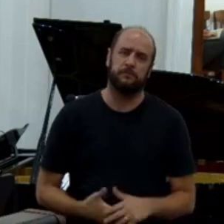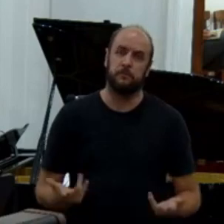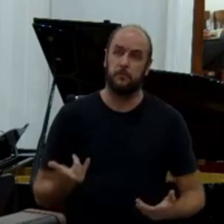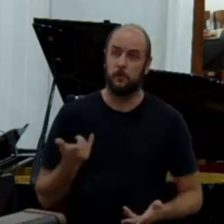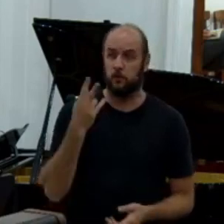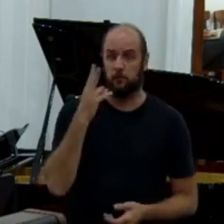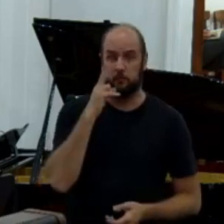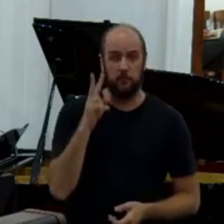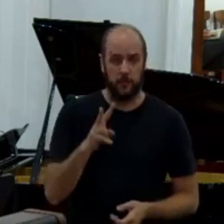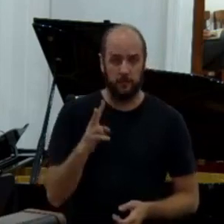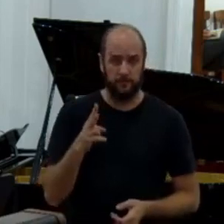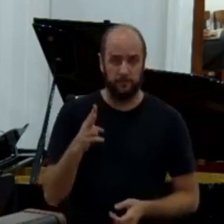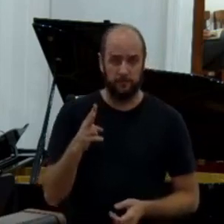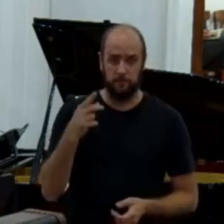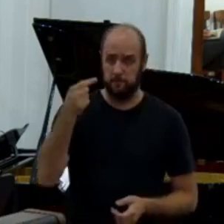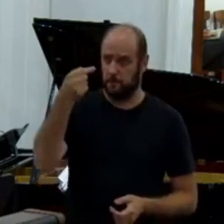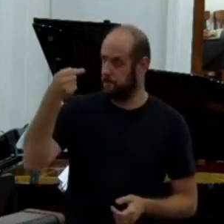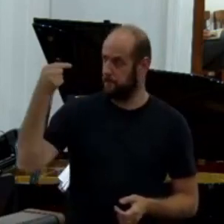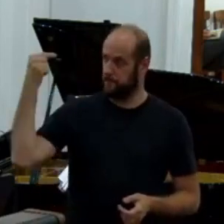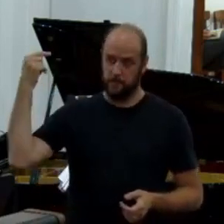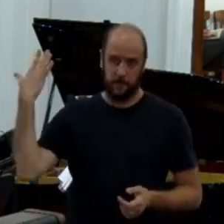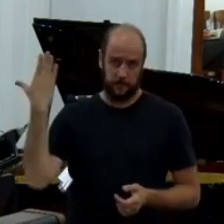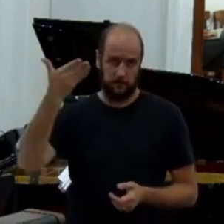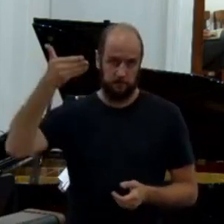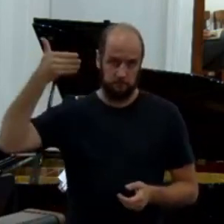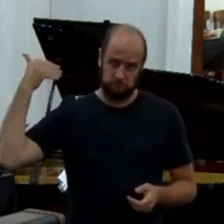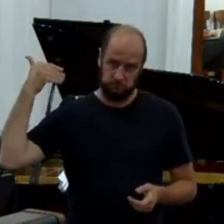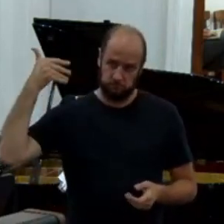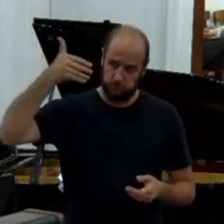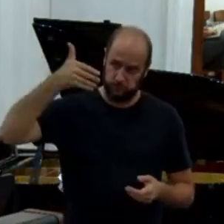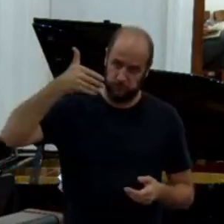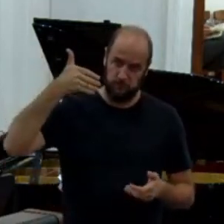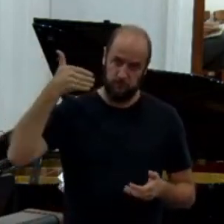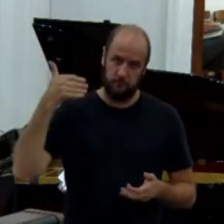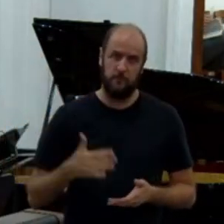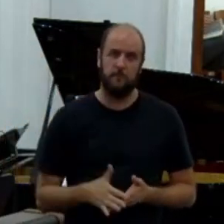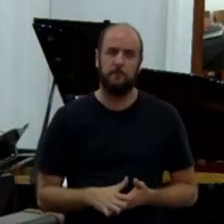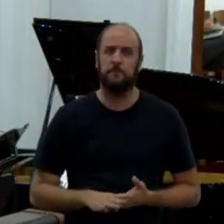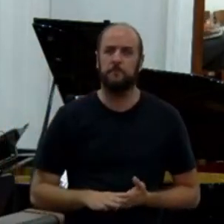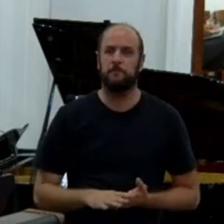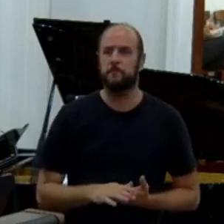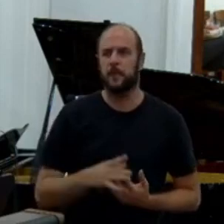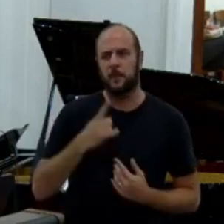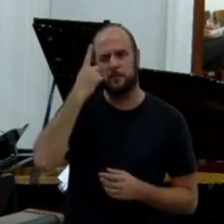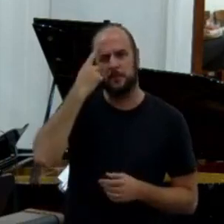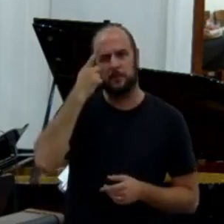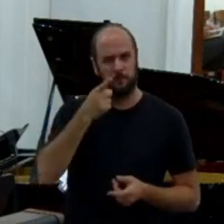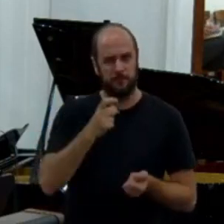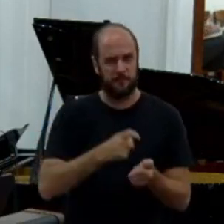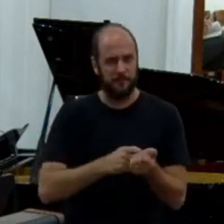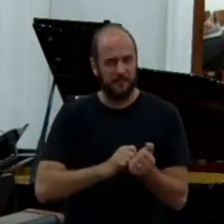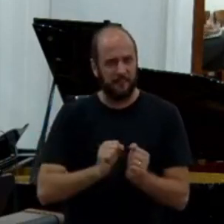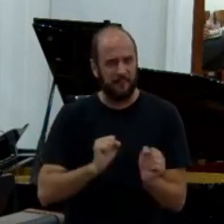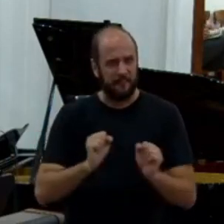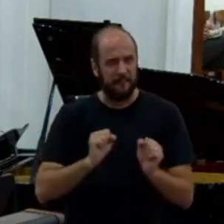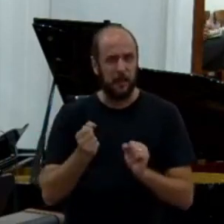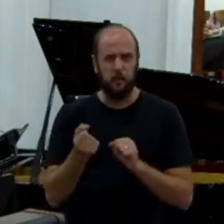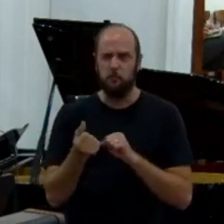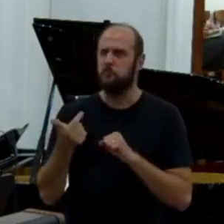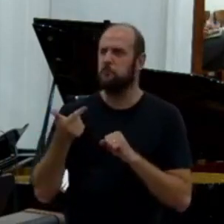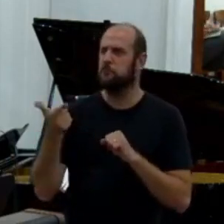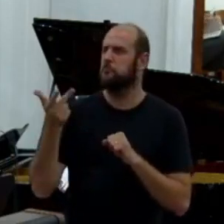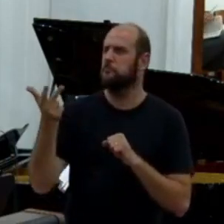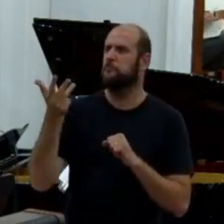Quando você olha para a semana que findou, quantas vezes você ficou irritado,